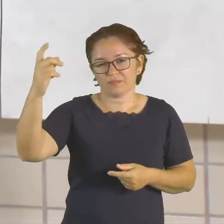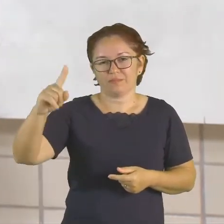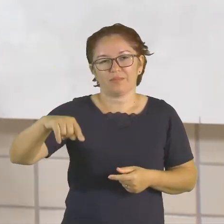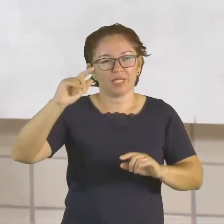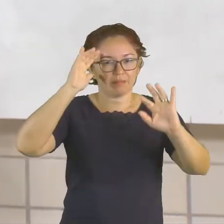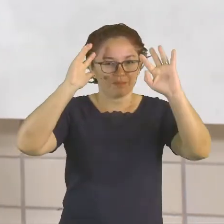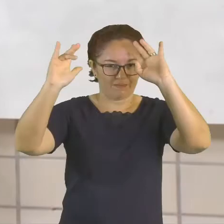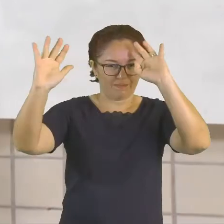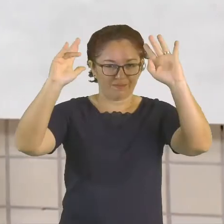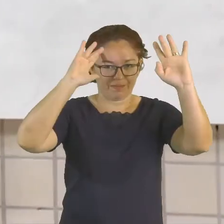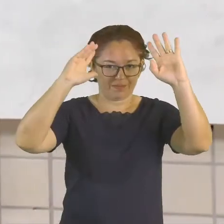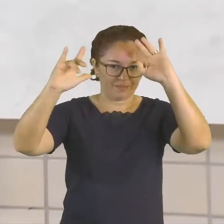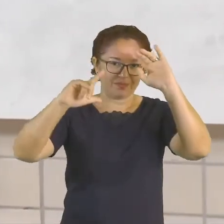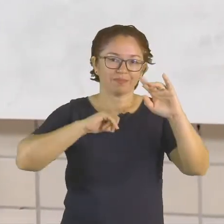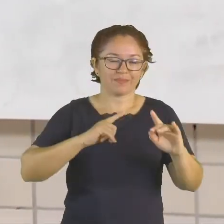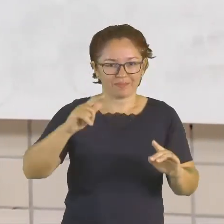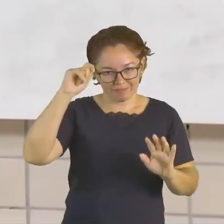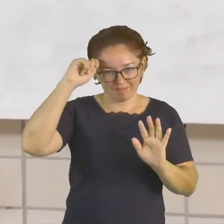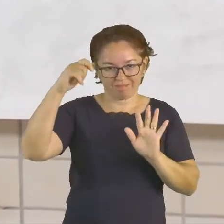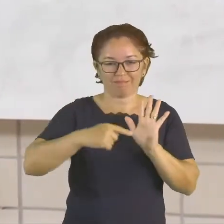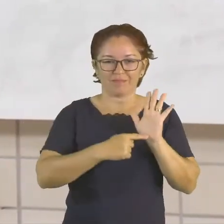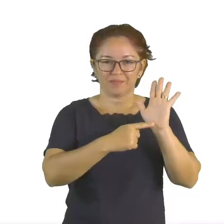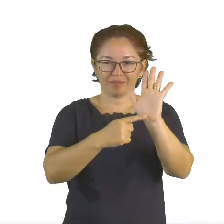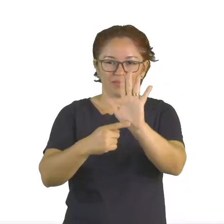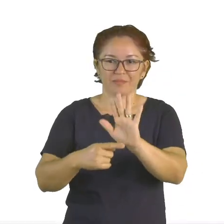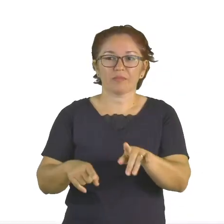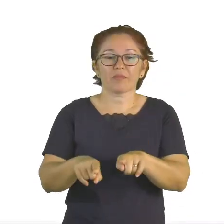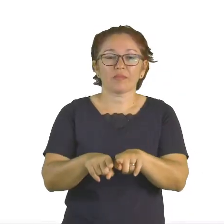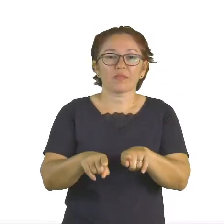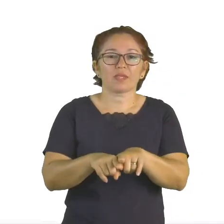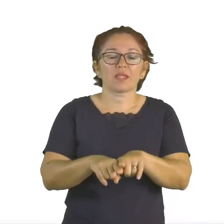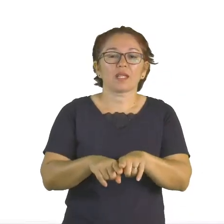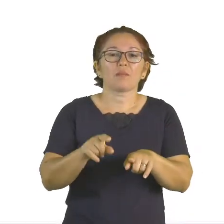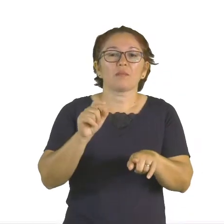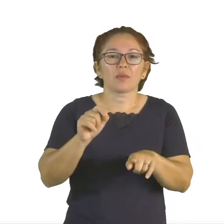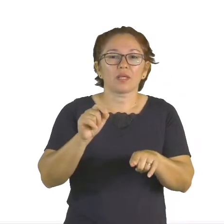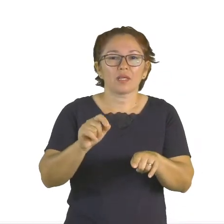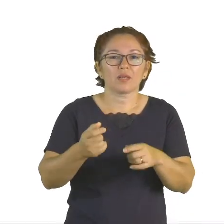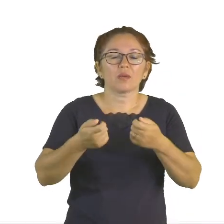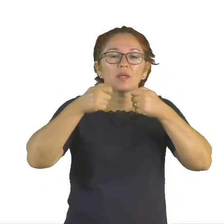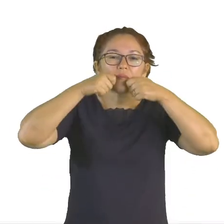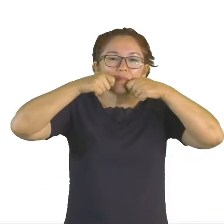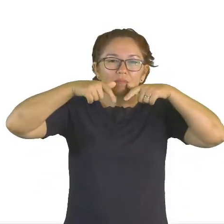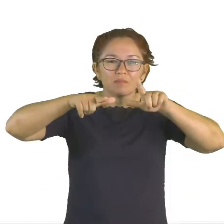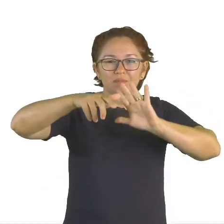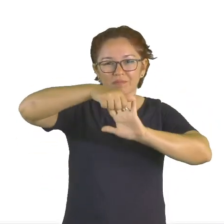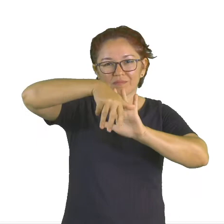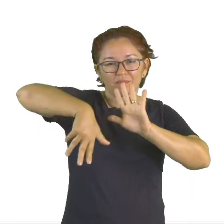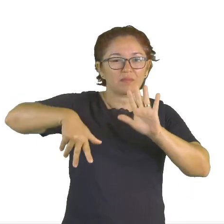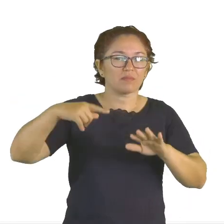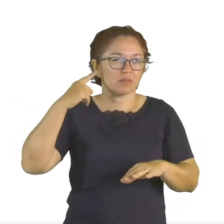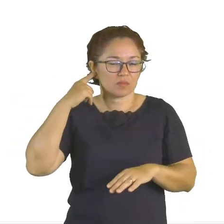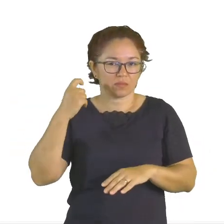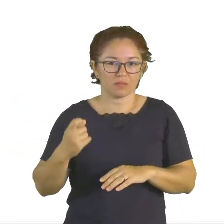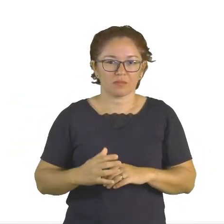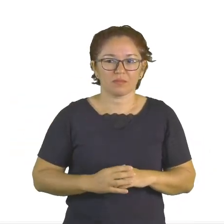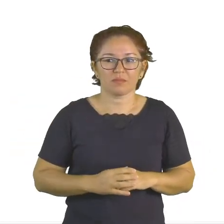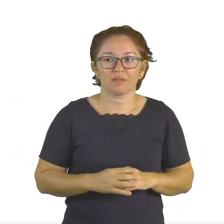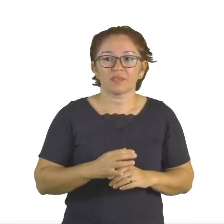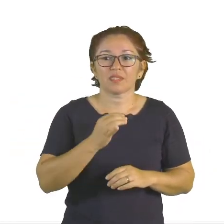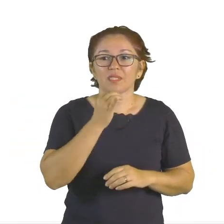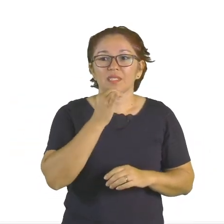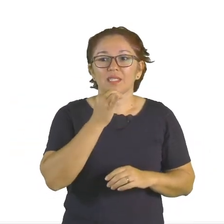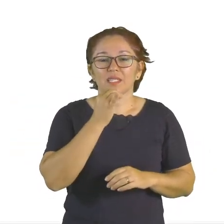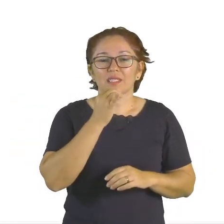reflexão. Figuras de som. Os poemas são cheios de figura de som, porque elas trazem melodia,